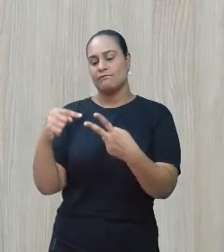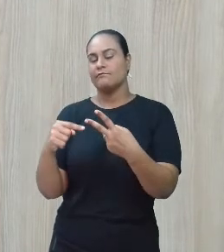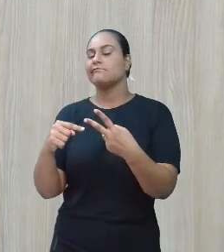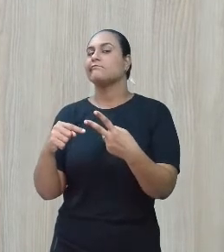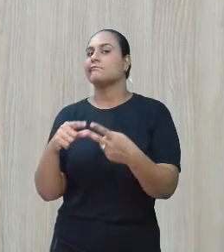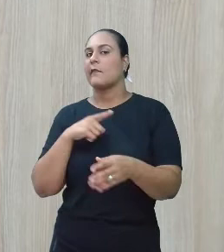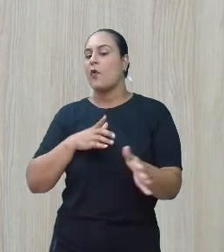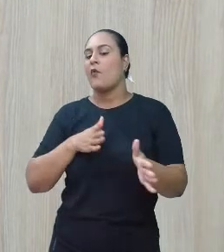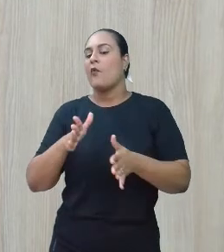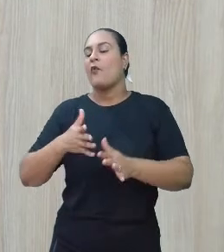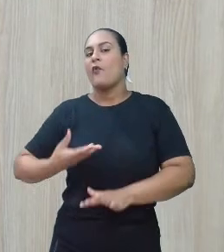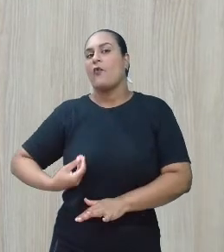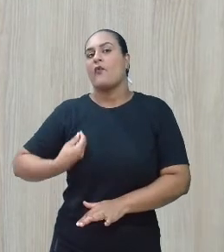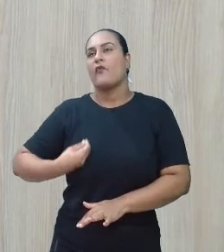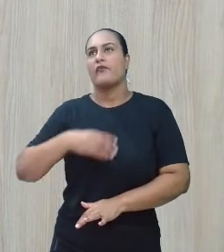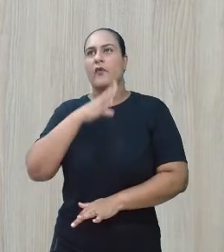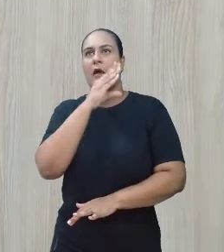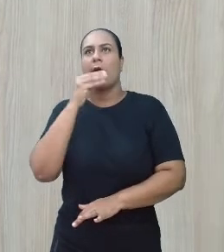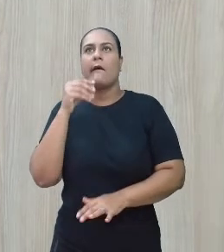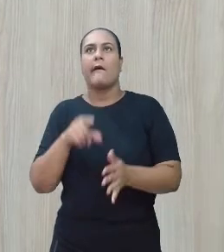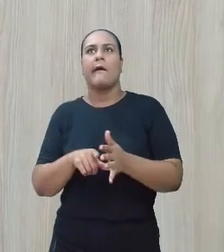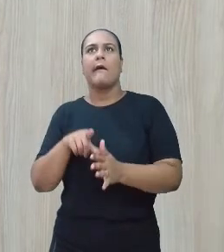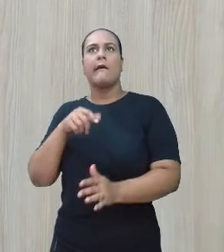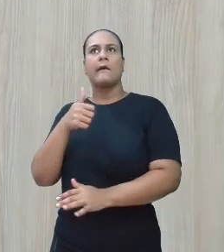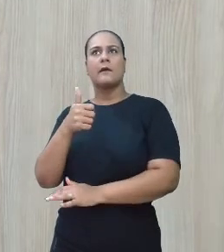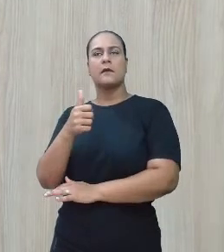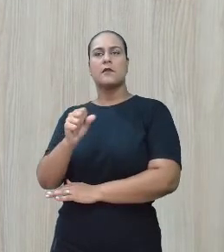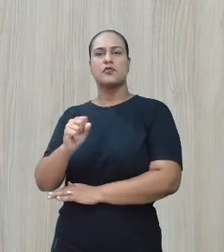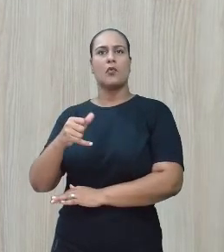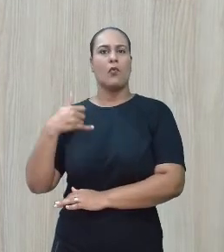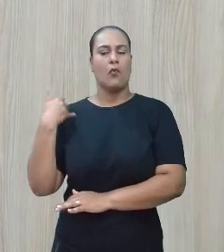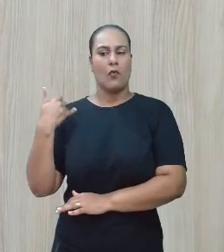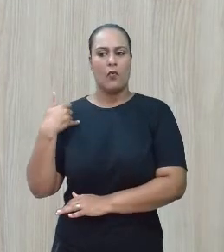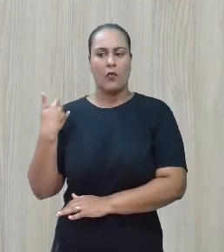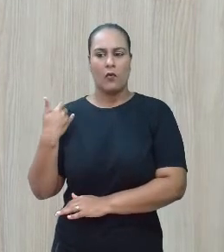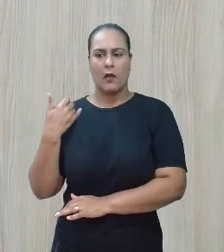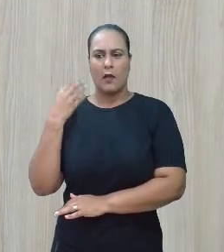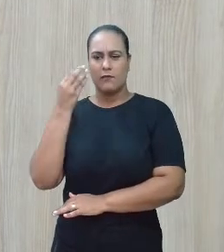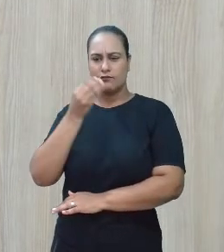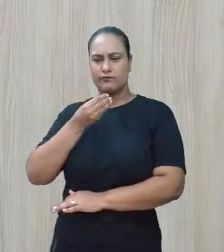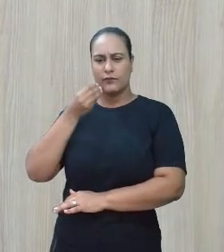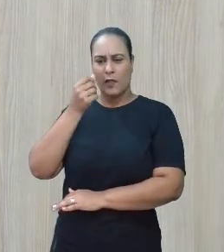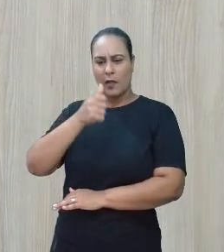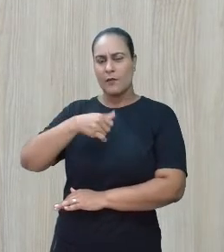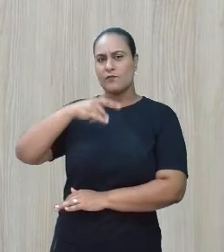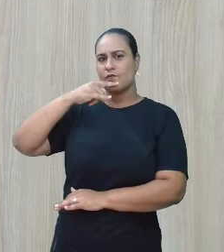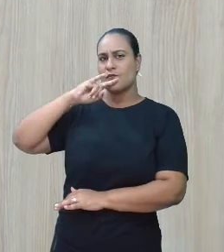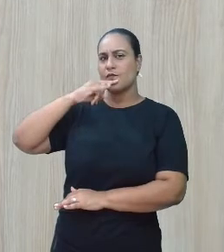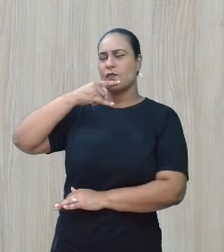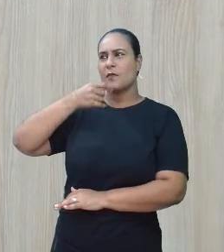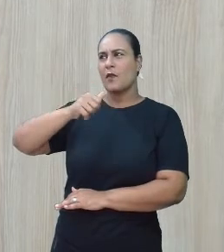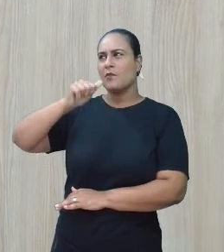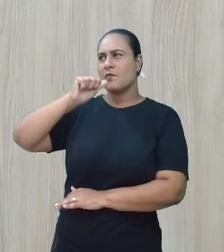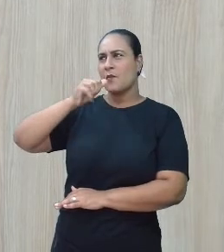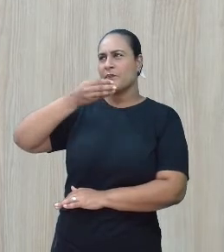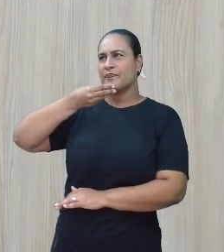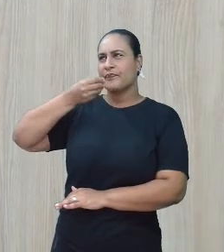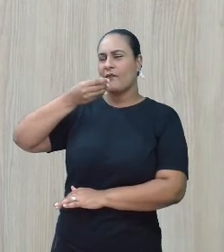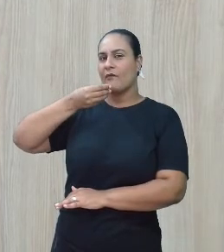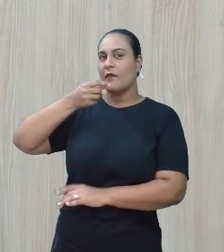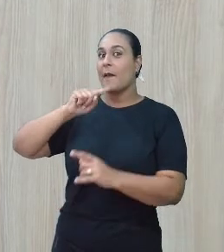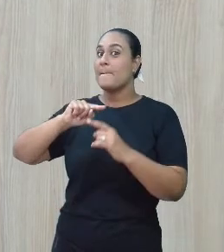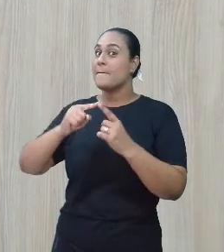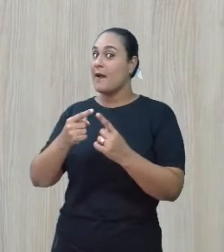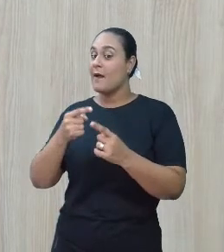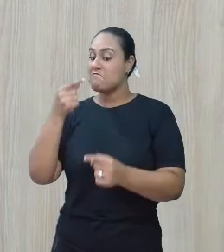uma fase da vida que o adolescente, antes de 18 anos, ele já quer experimentar a bebida, que é uma droga lícita, mas ela é proibida a